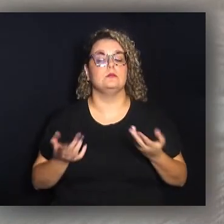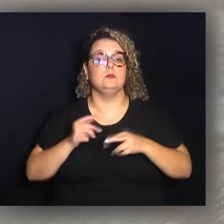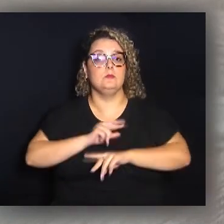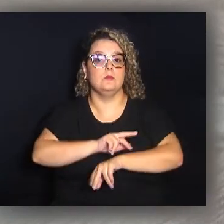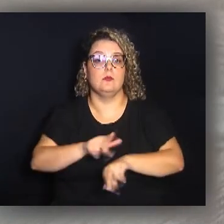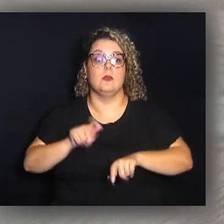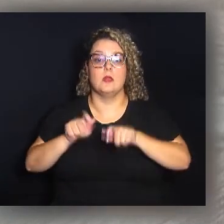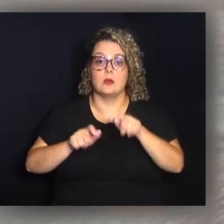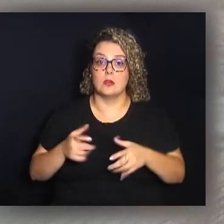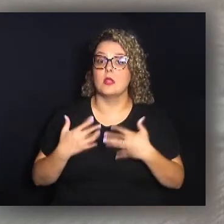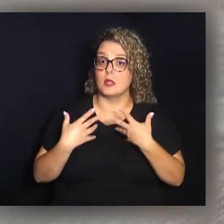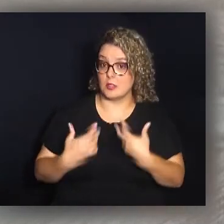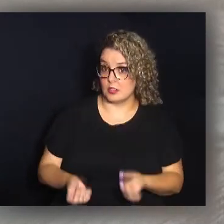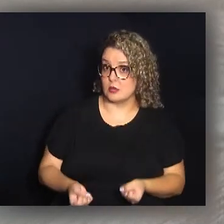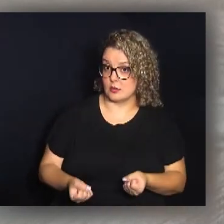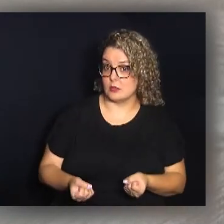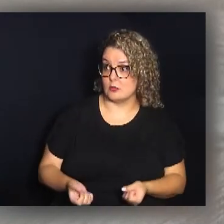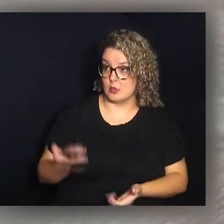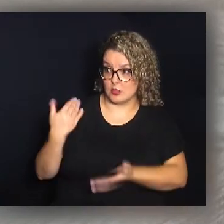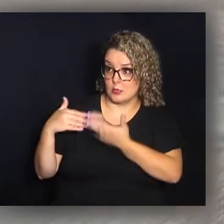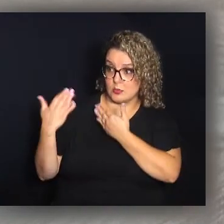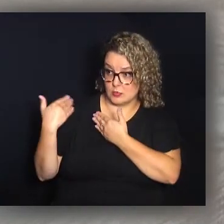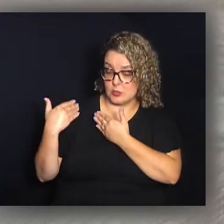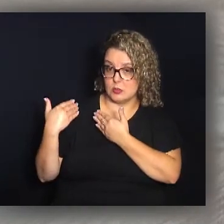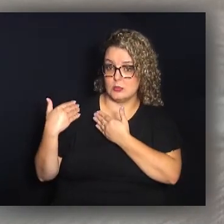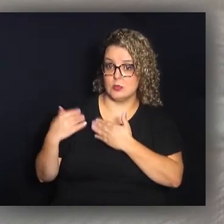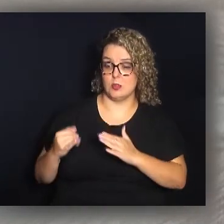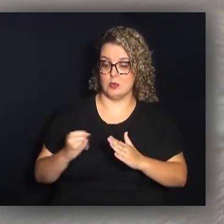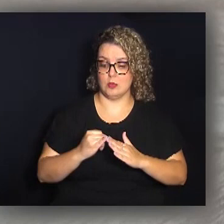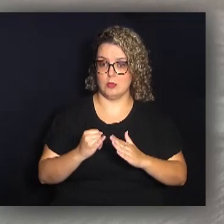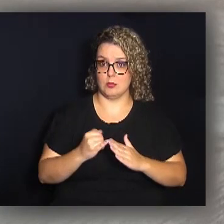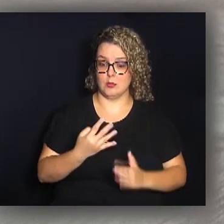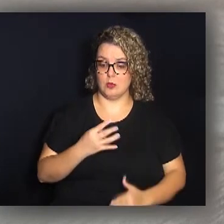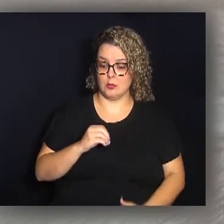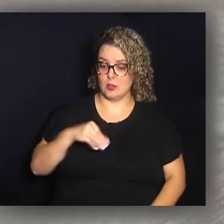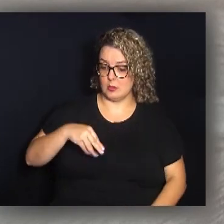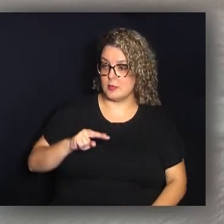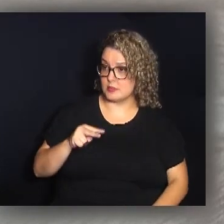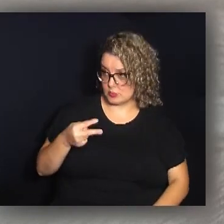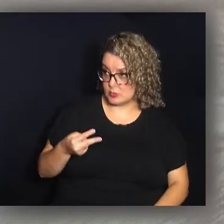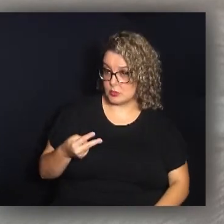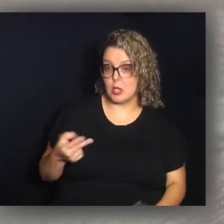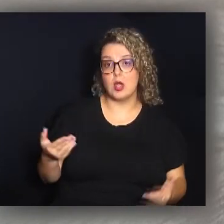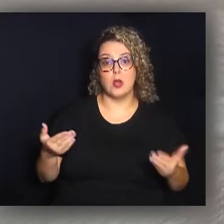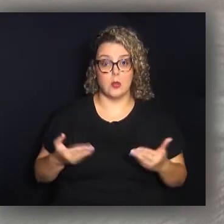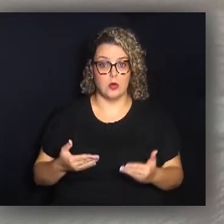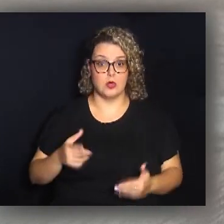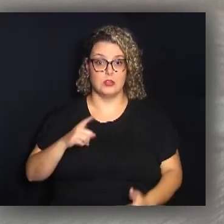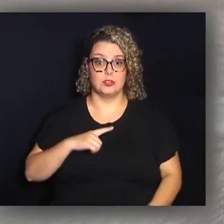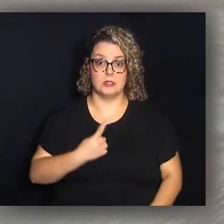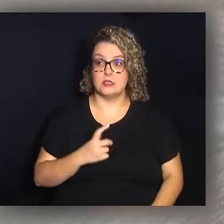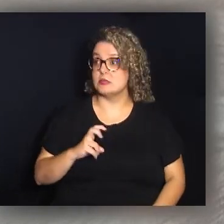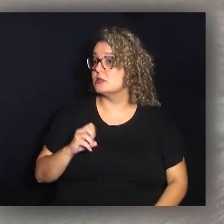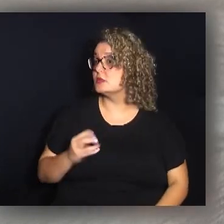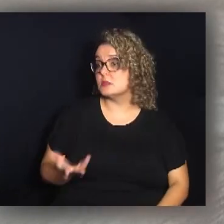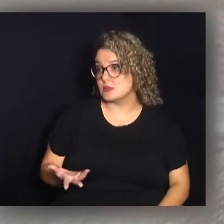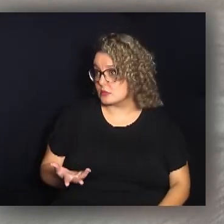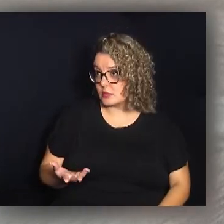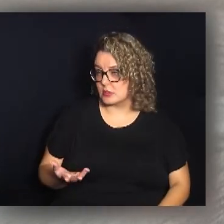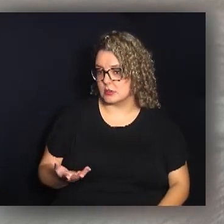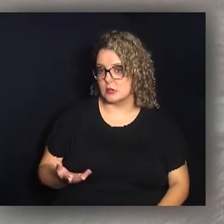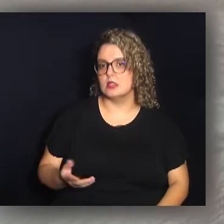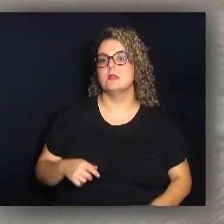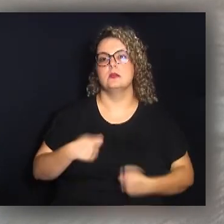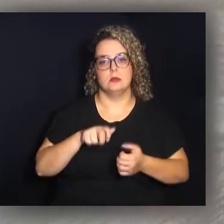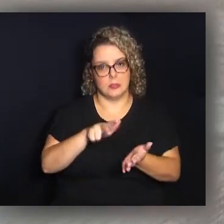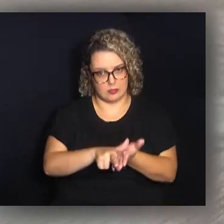populares. Então, muita gente recebeu, na época, um imóvel com 40 metros quadrados, e hoje ele